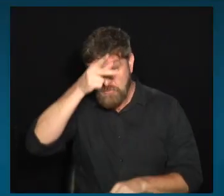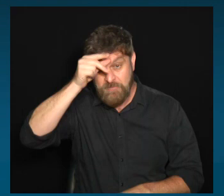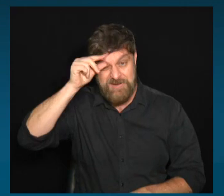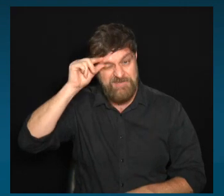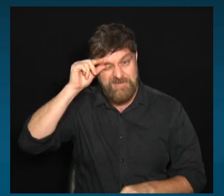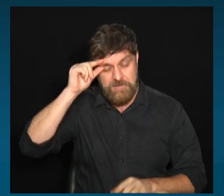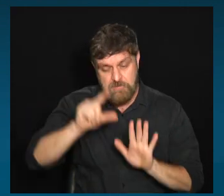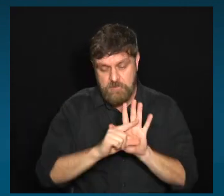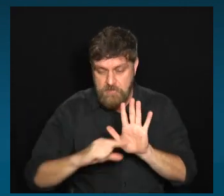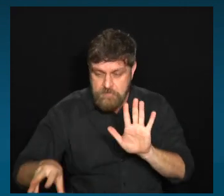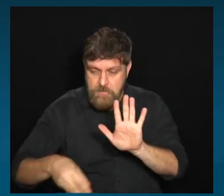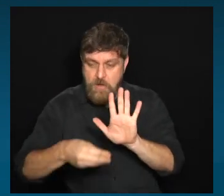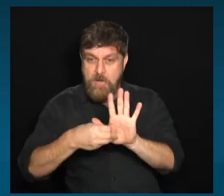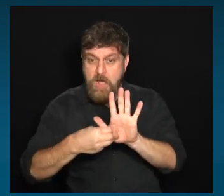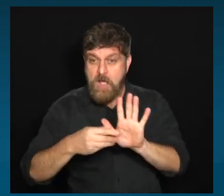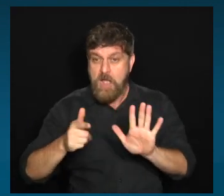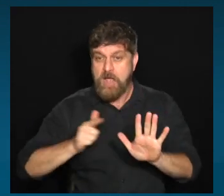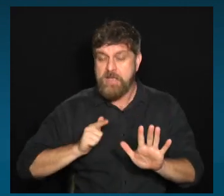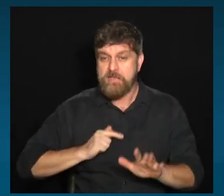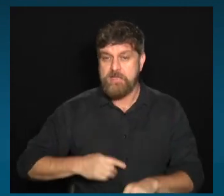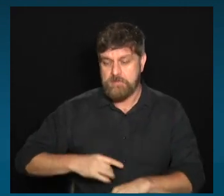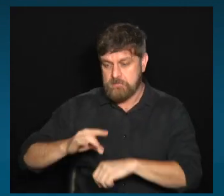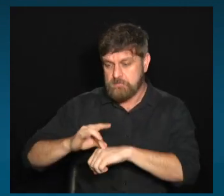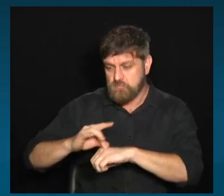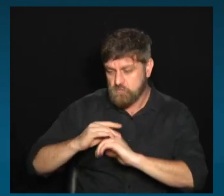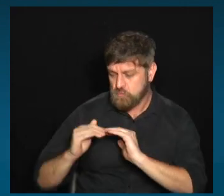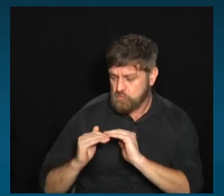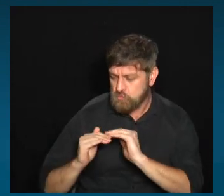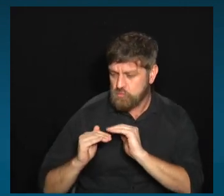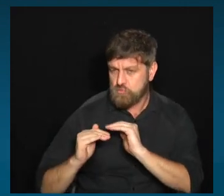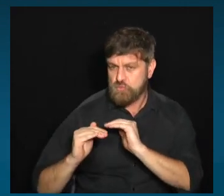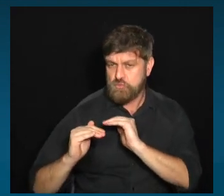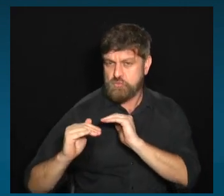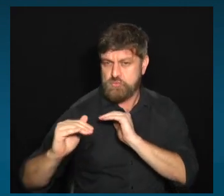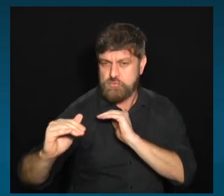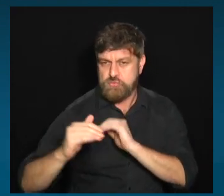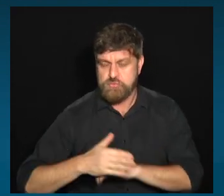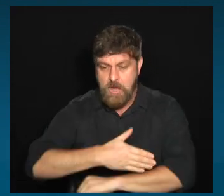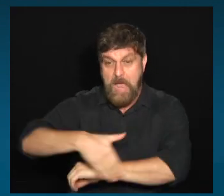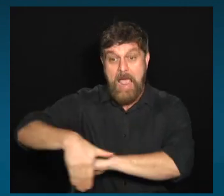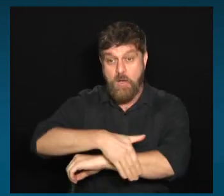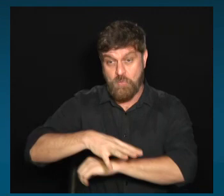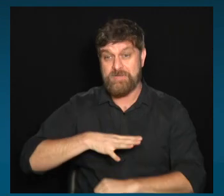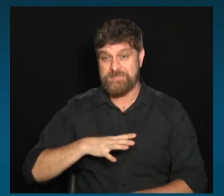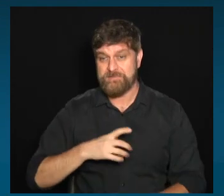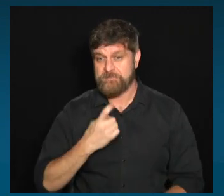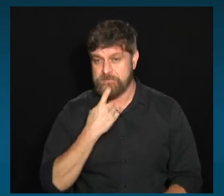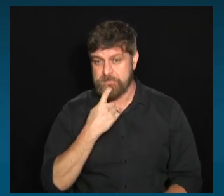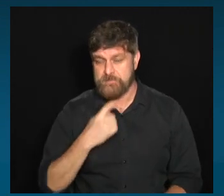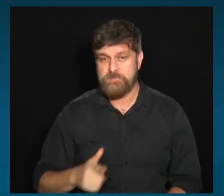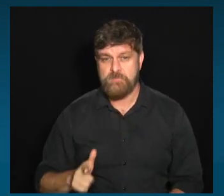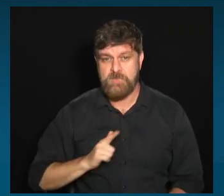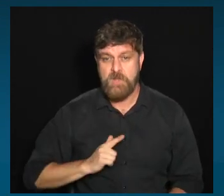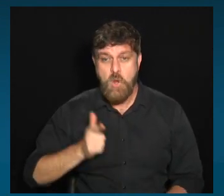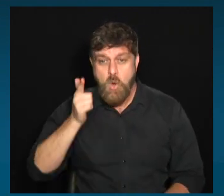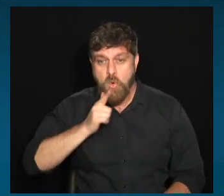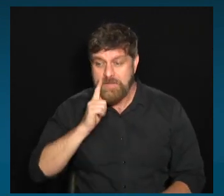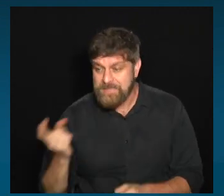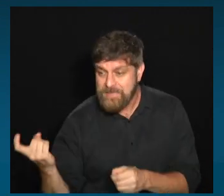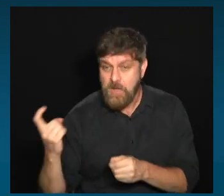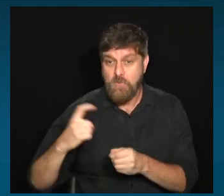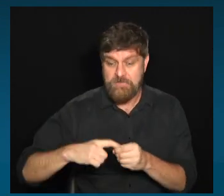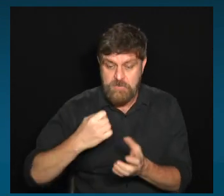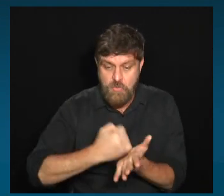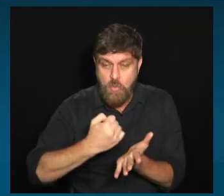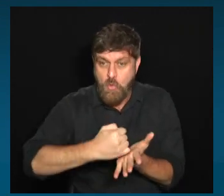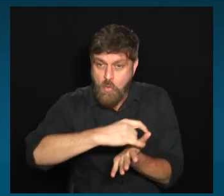que trata da autorização para a pavimentação asfáltica nas vias públicas do município de Campinas por meio de celebração de